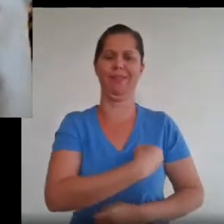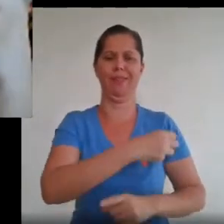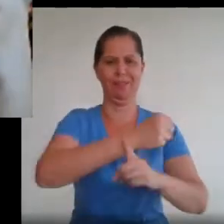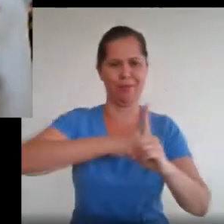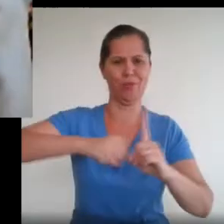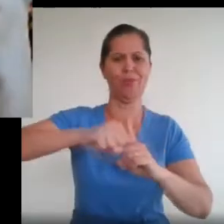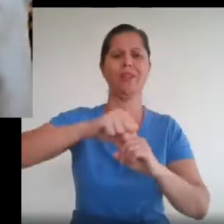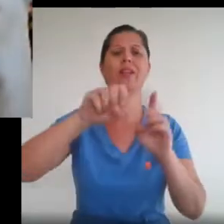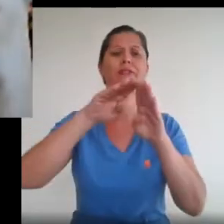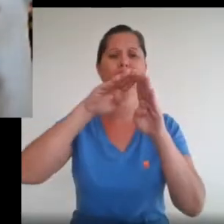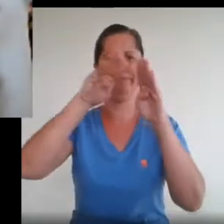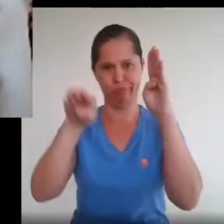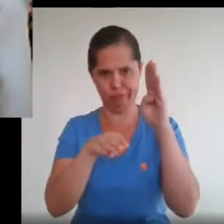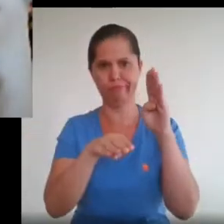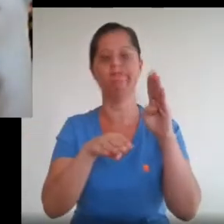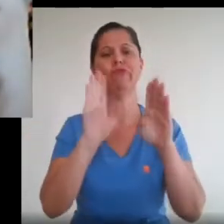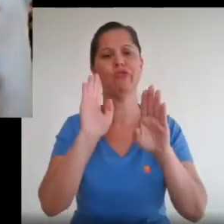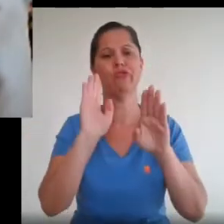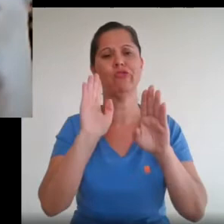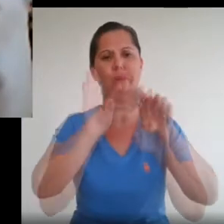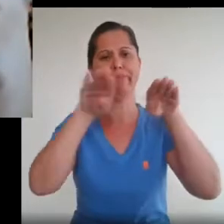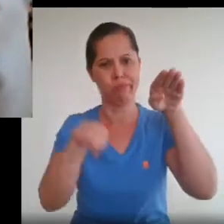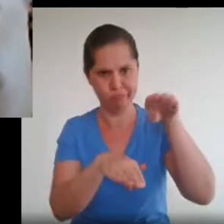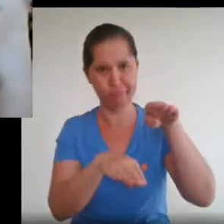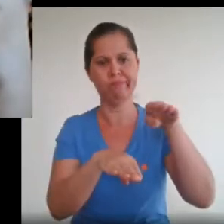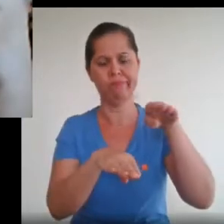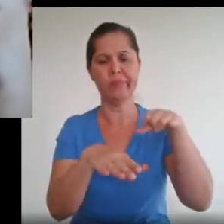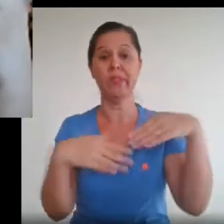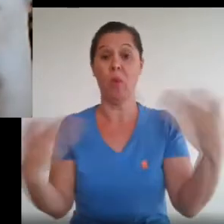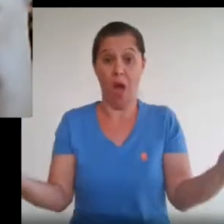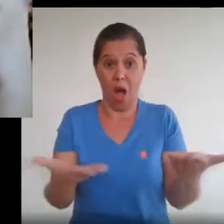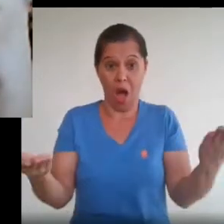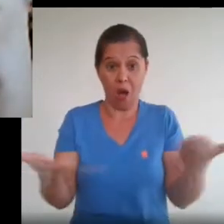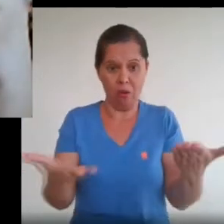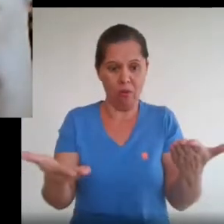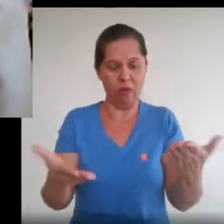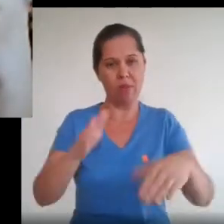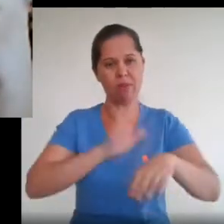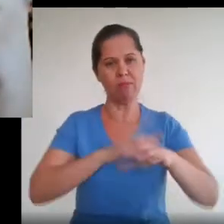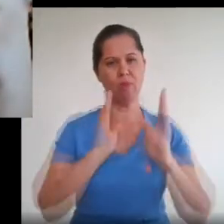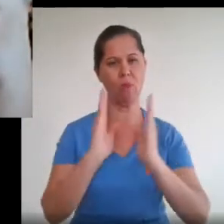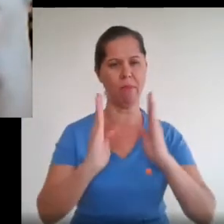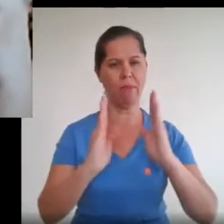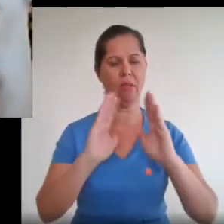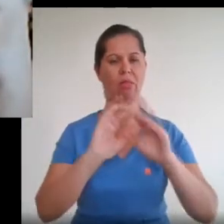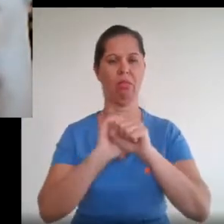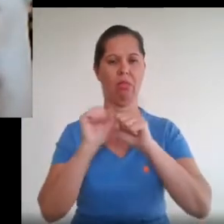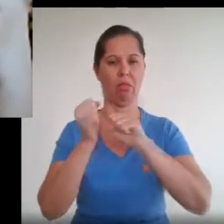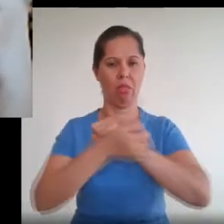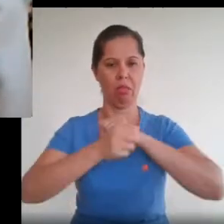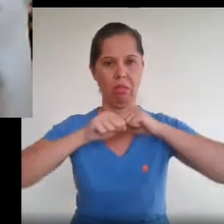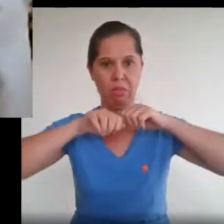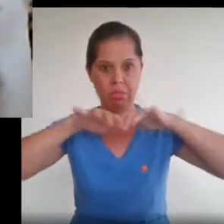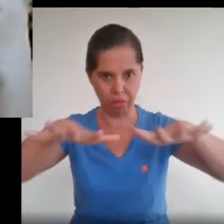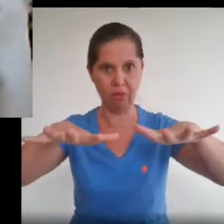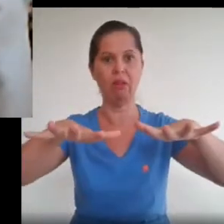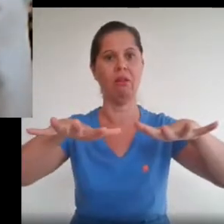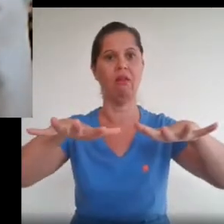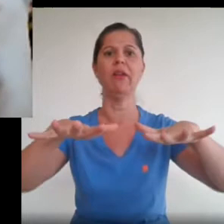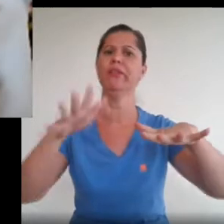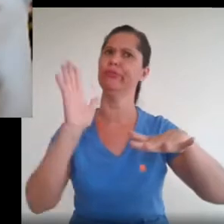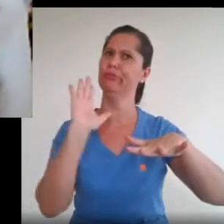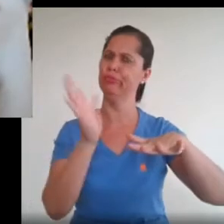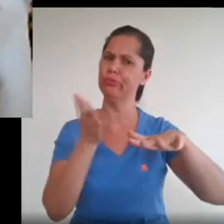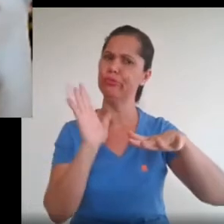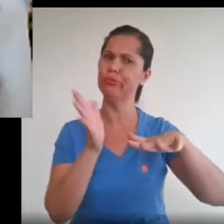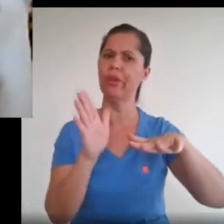sociedade desigual, com esse momento pandêmico, né, de pandemônio, como